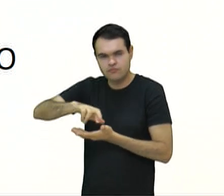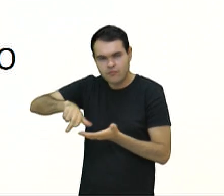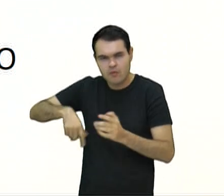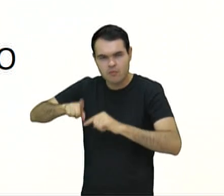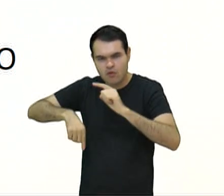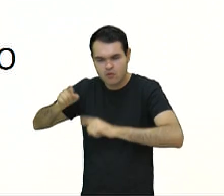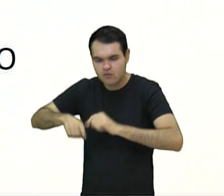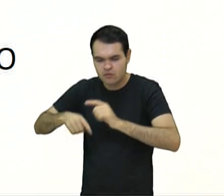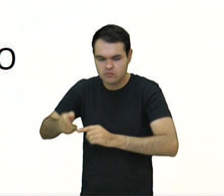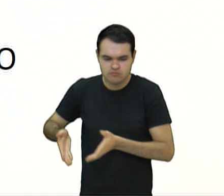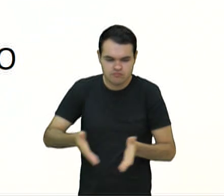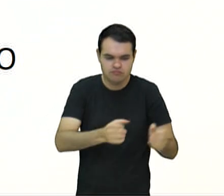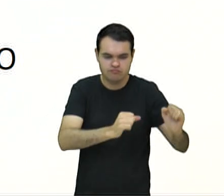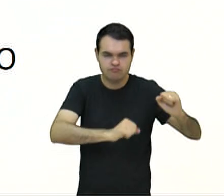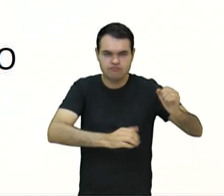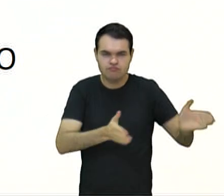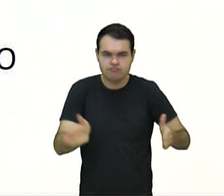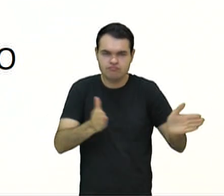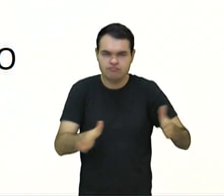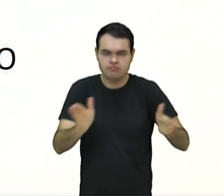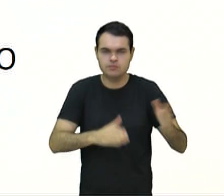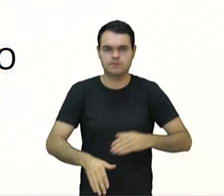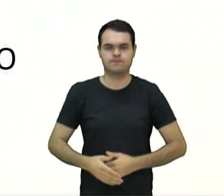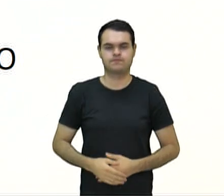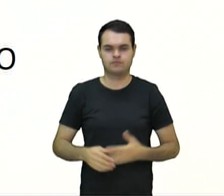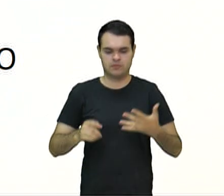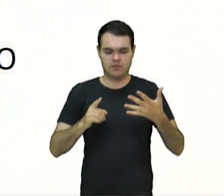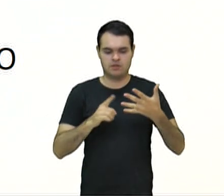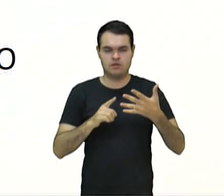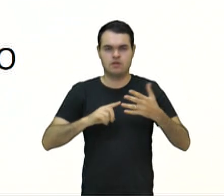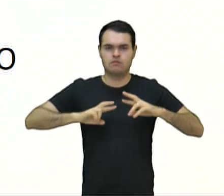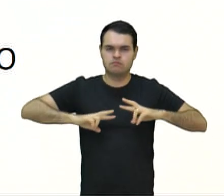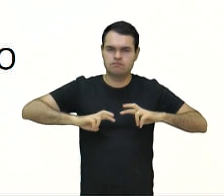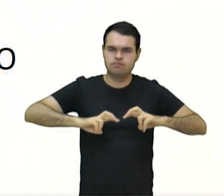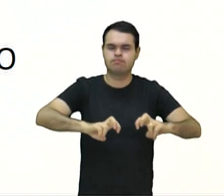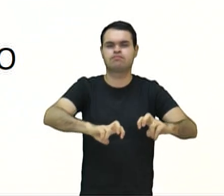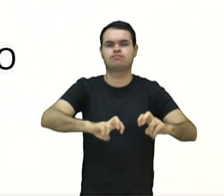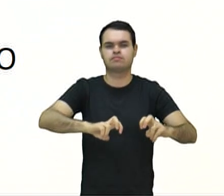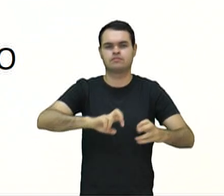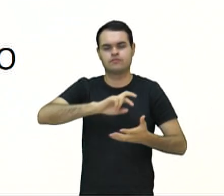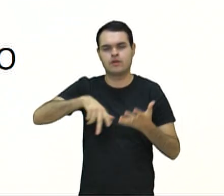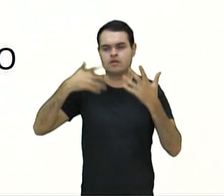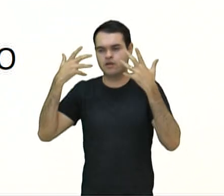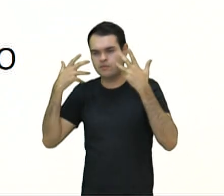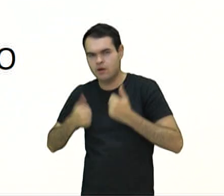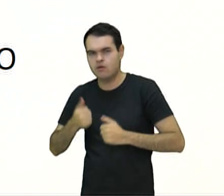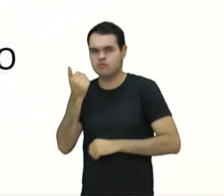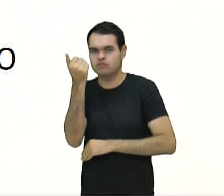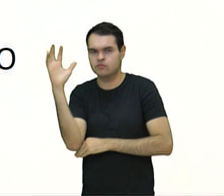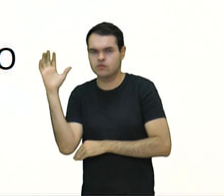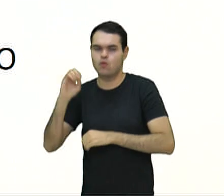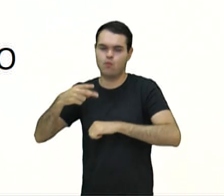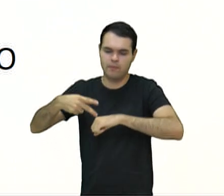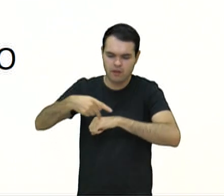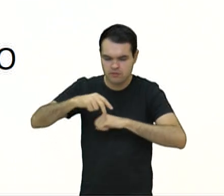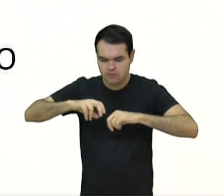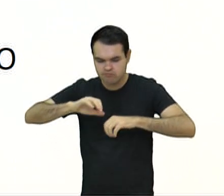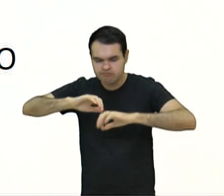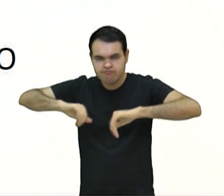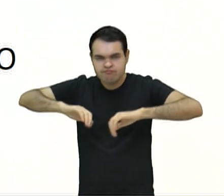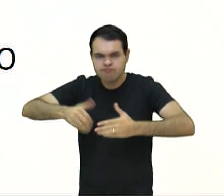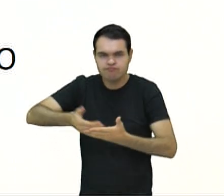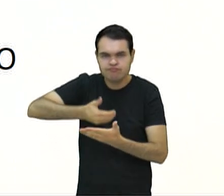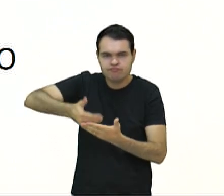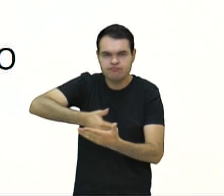industrializa para enviar para o comércio. O extrativismo, né, que tem aquelas 3 categorias, animal, vegetal ou mineral, faz parte